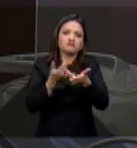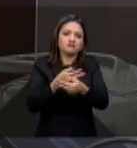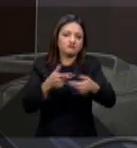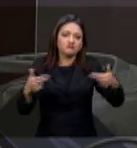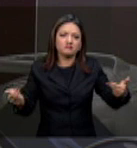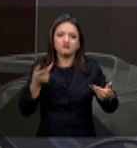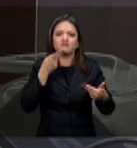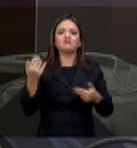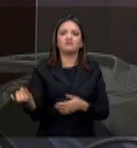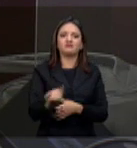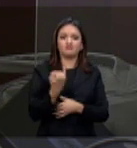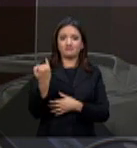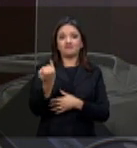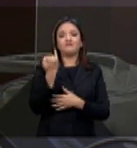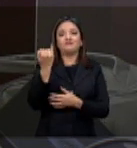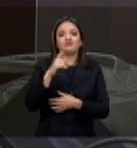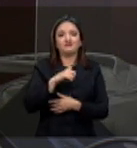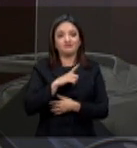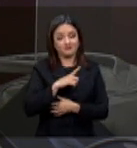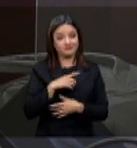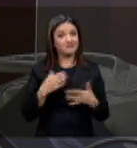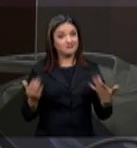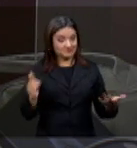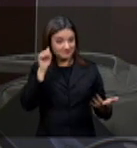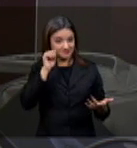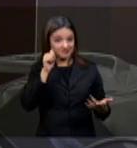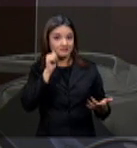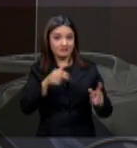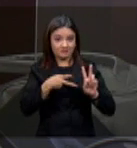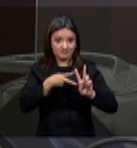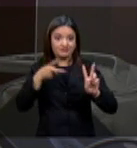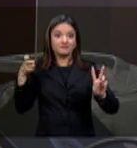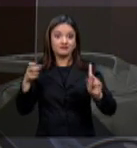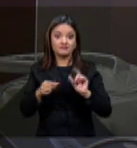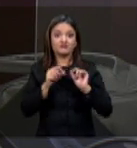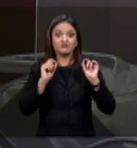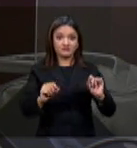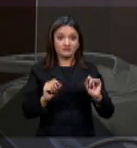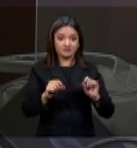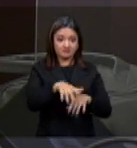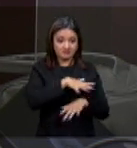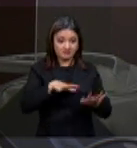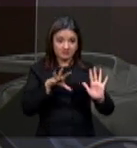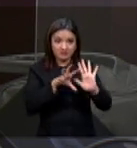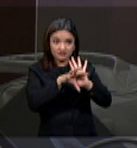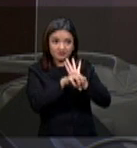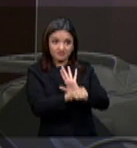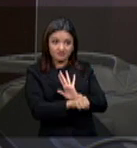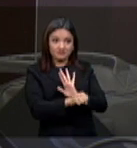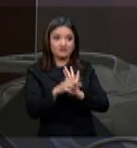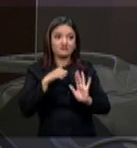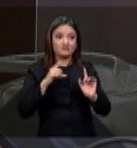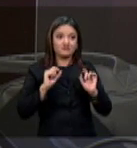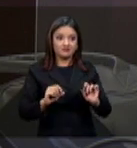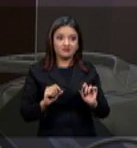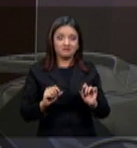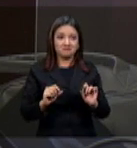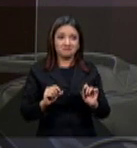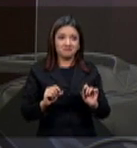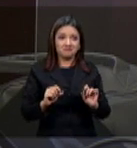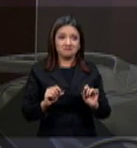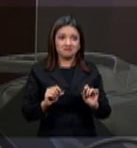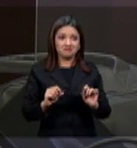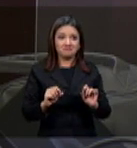que cada bioma tem. Algo que as mulheres indígenas têm dito é que o bioma Amazônia não se sustenta sozinho